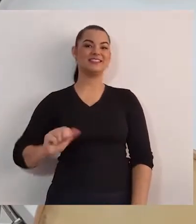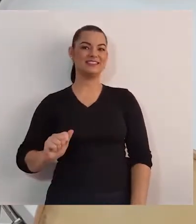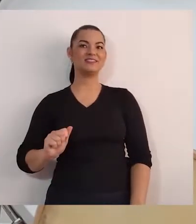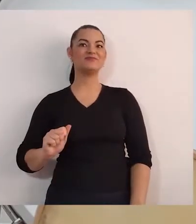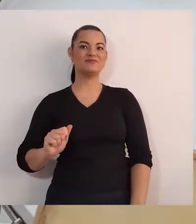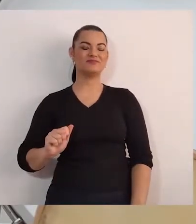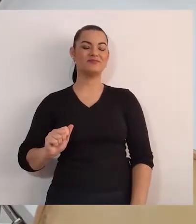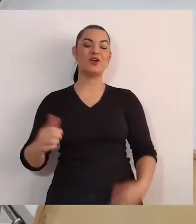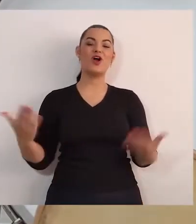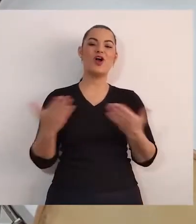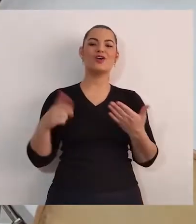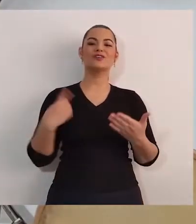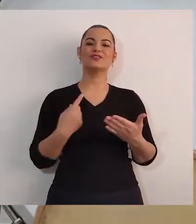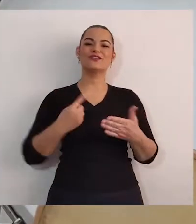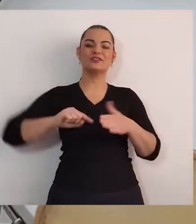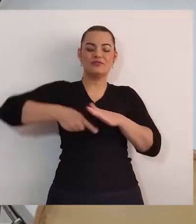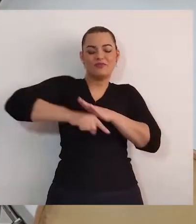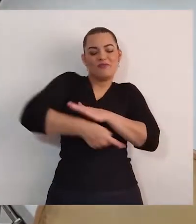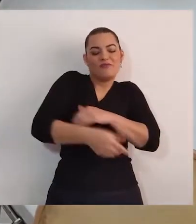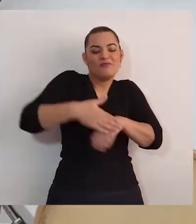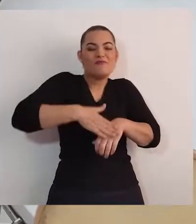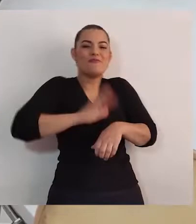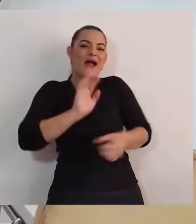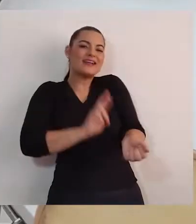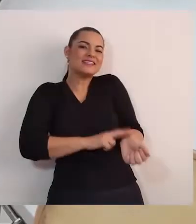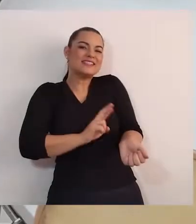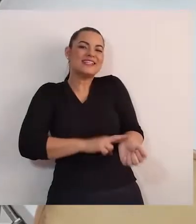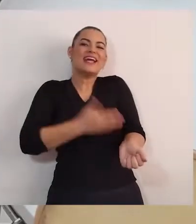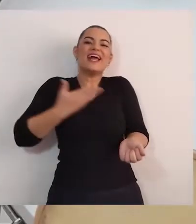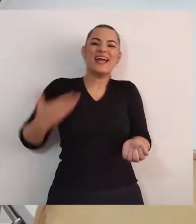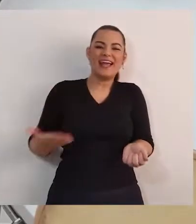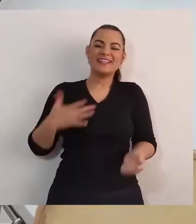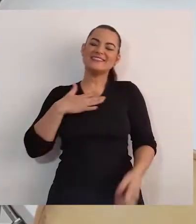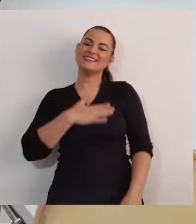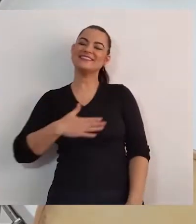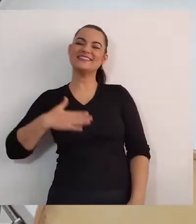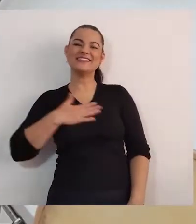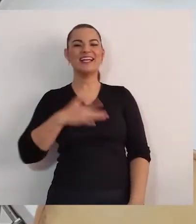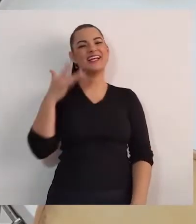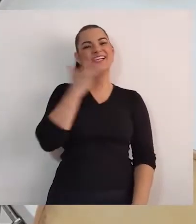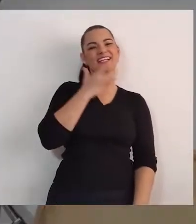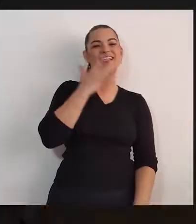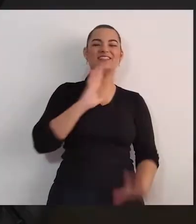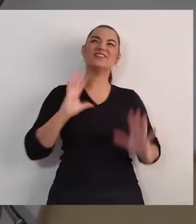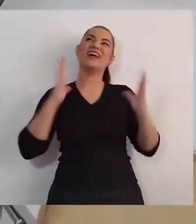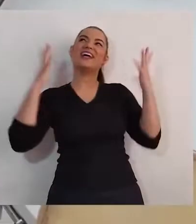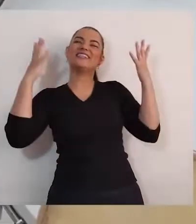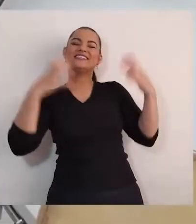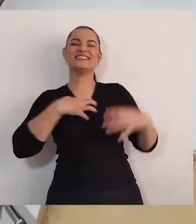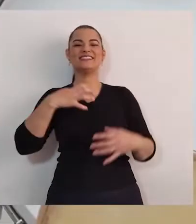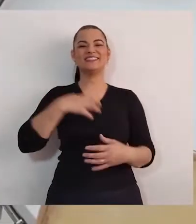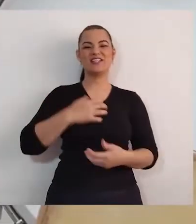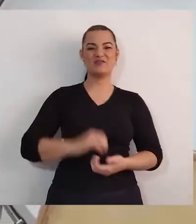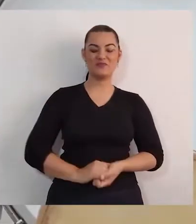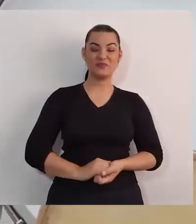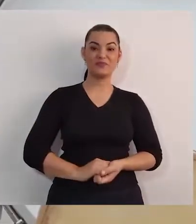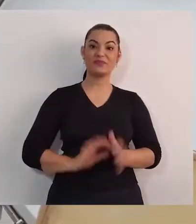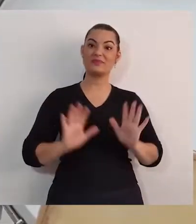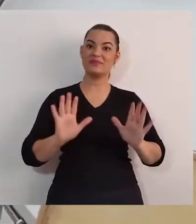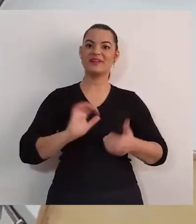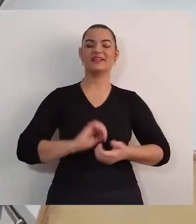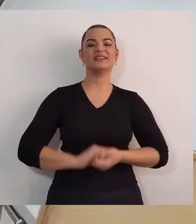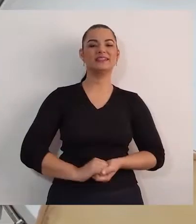nos aprofundar um pouco mais nesse ritmo tão gostoso e festivo. Antes de